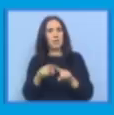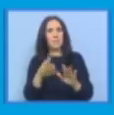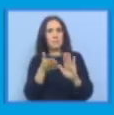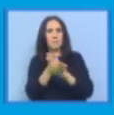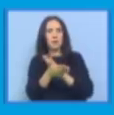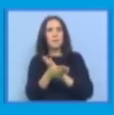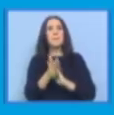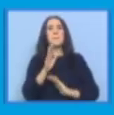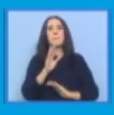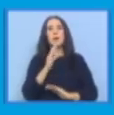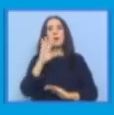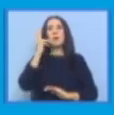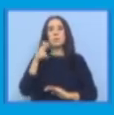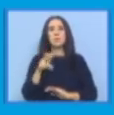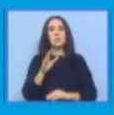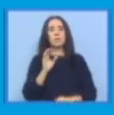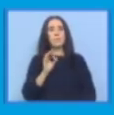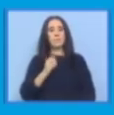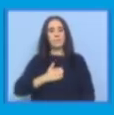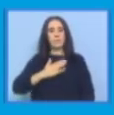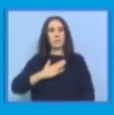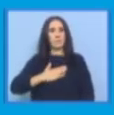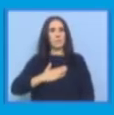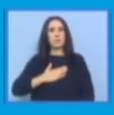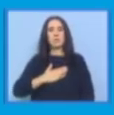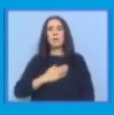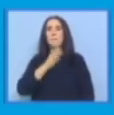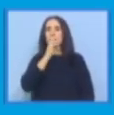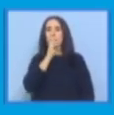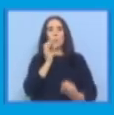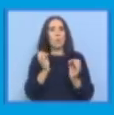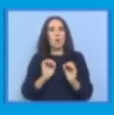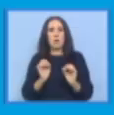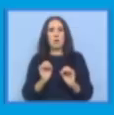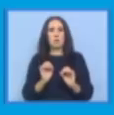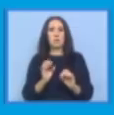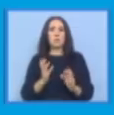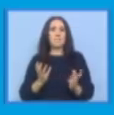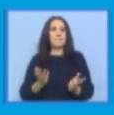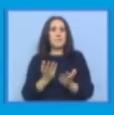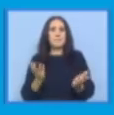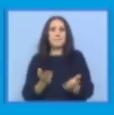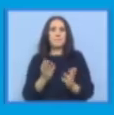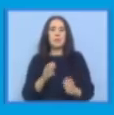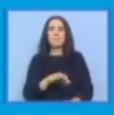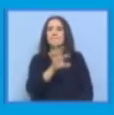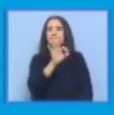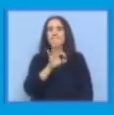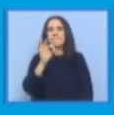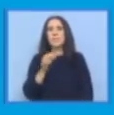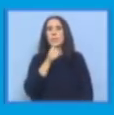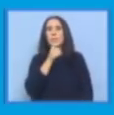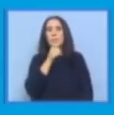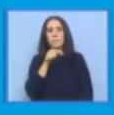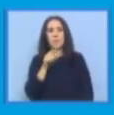Mas o que acontece é que nem as empresas estão habituadas a recrutar com